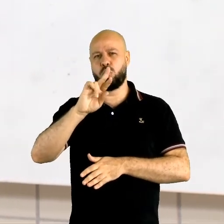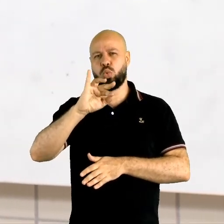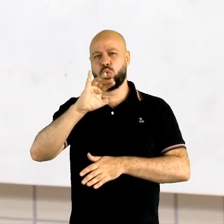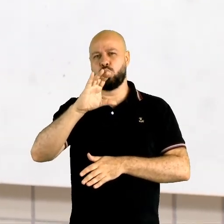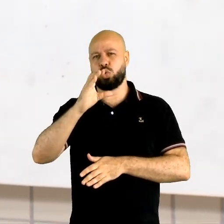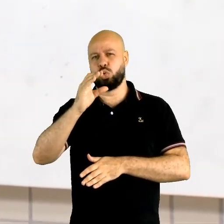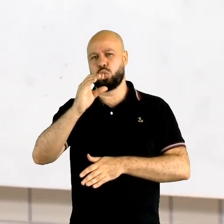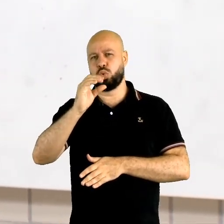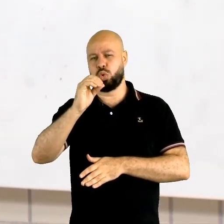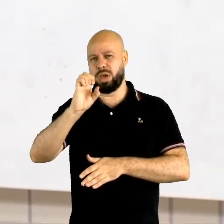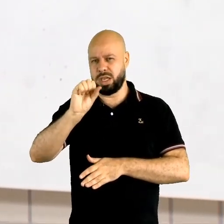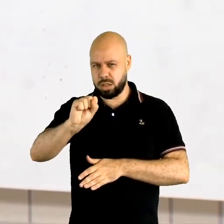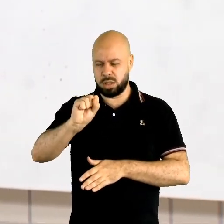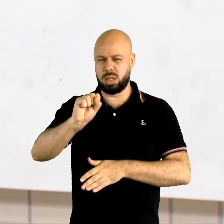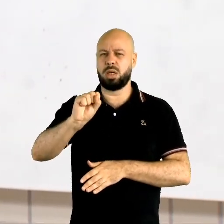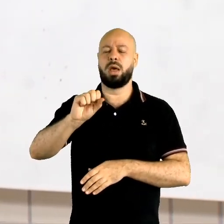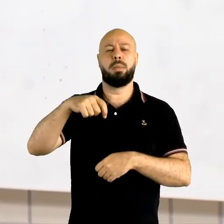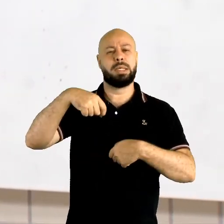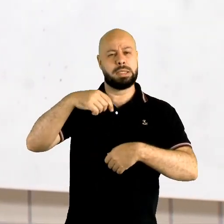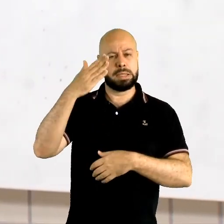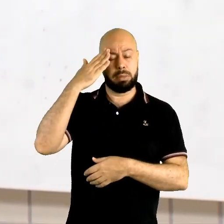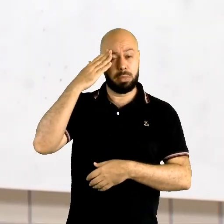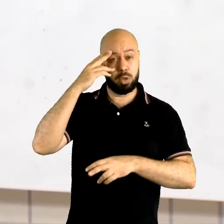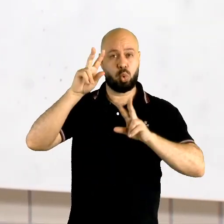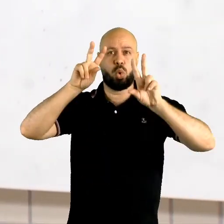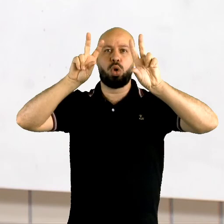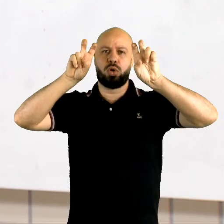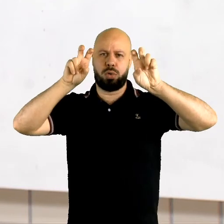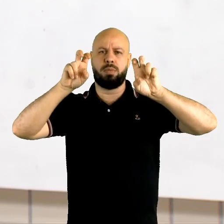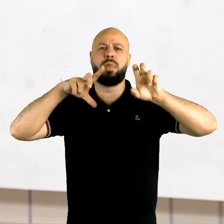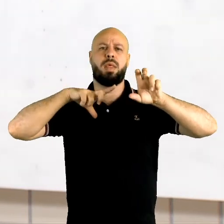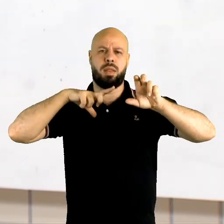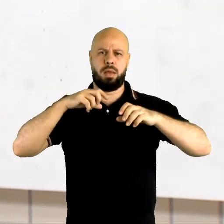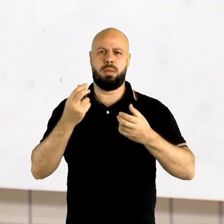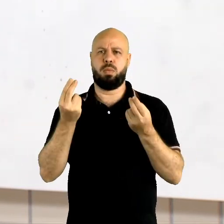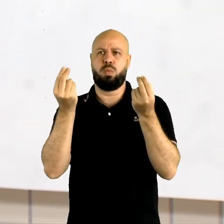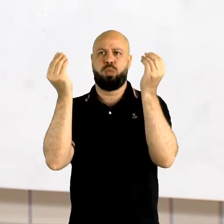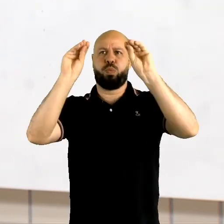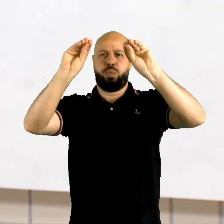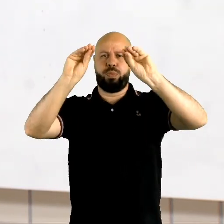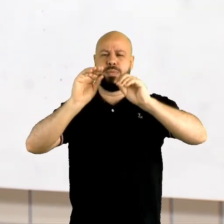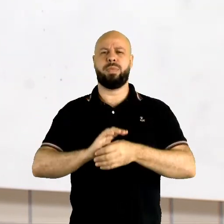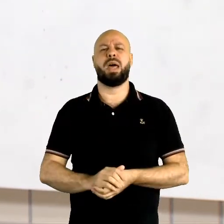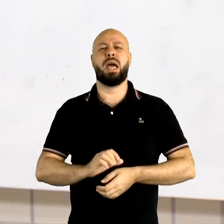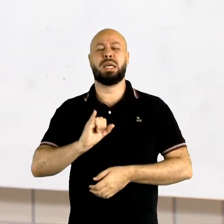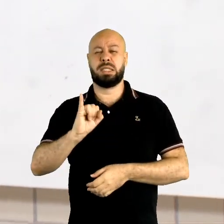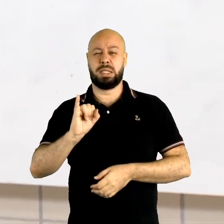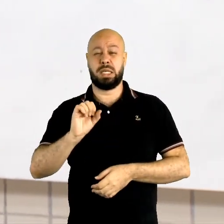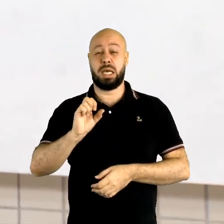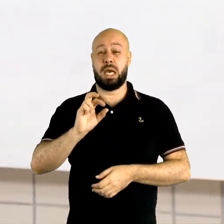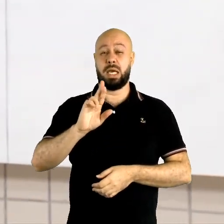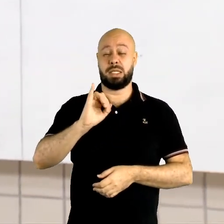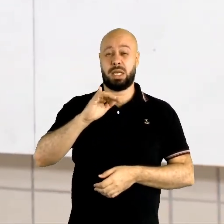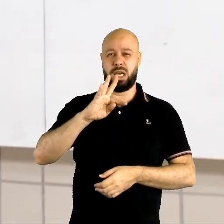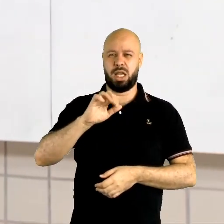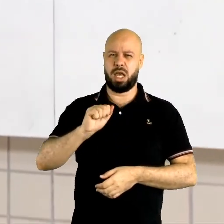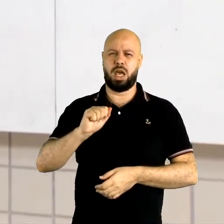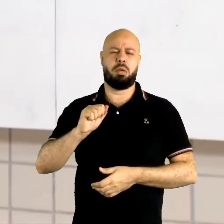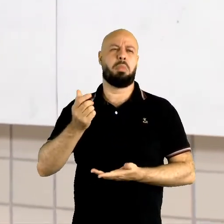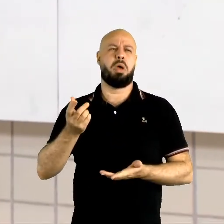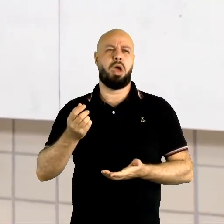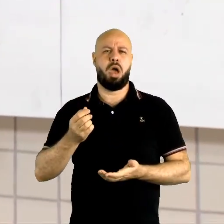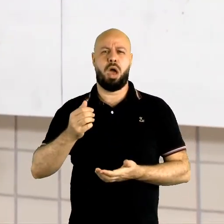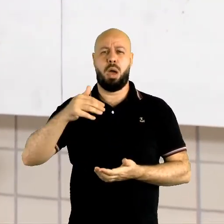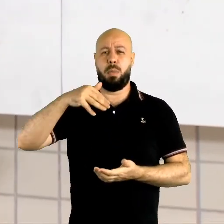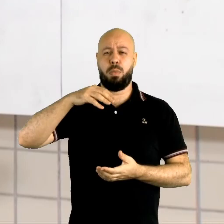todos eles é importante o título. Se eu vou fazer uma receita... É, mousse de maracujá, é o